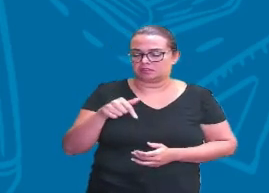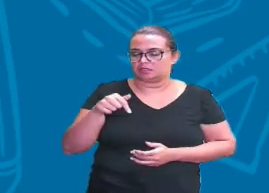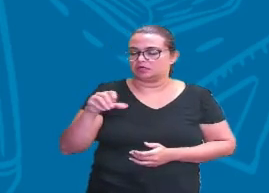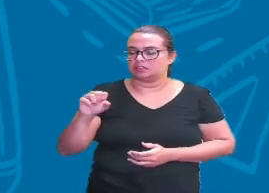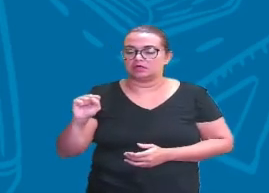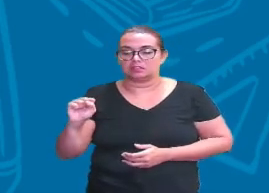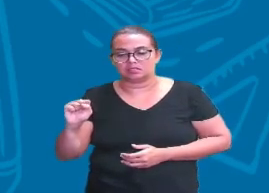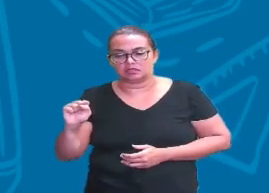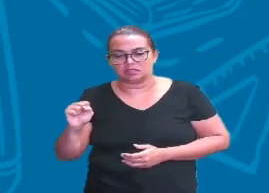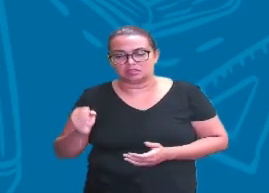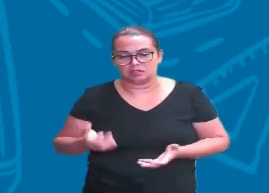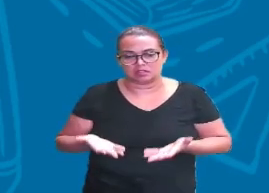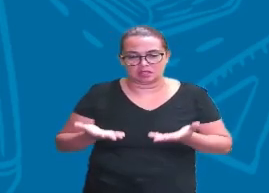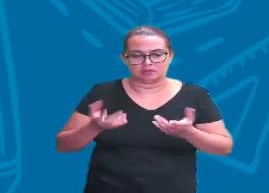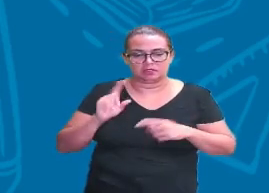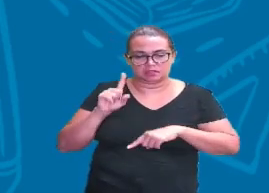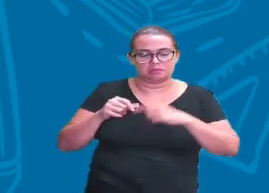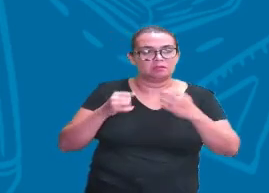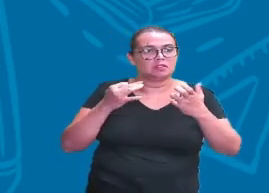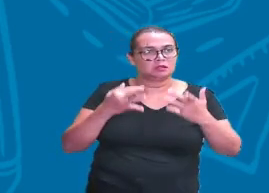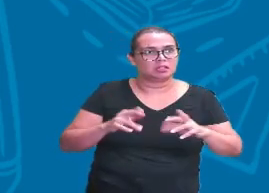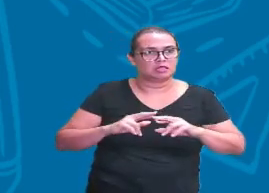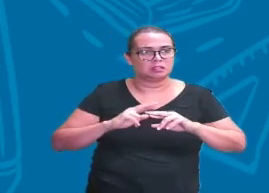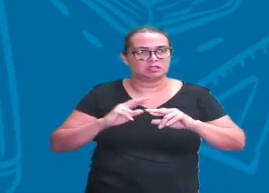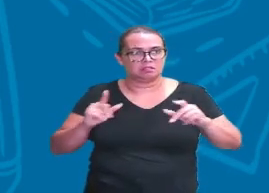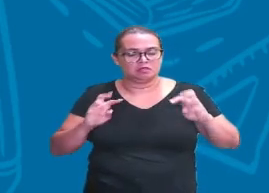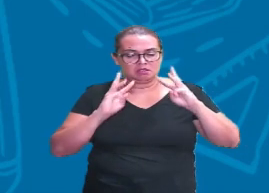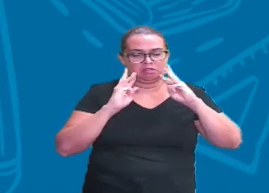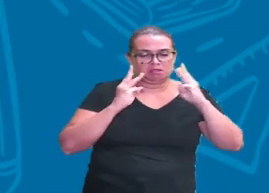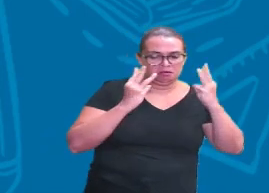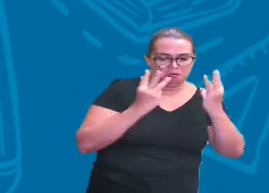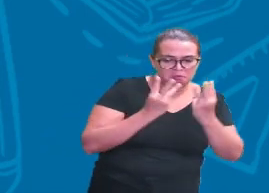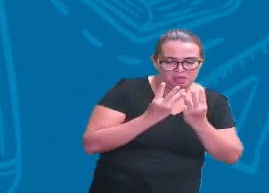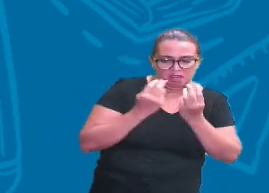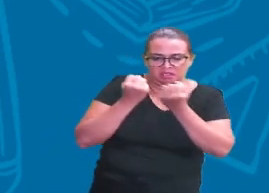a diferença entre peso e massa. Tem diferença? Tem diferença e muito, tá?